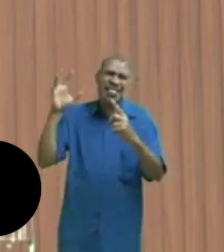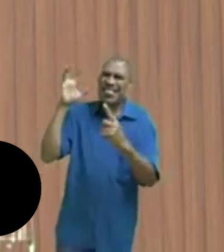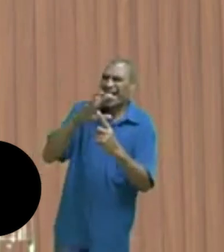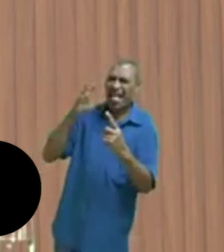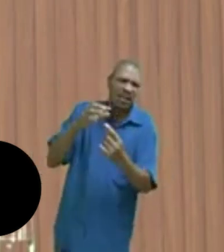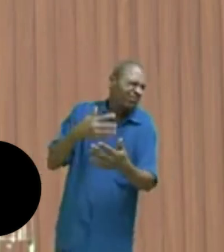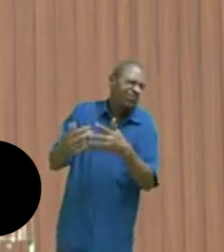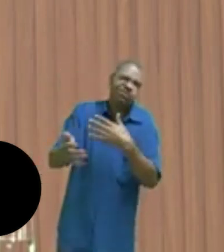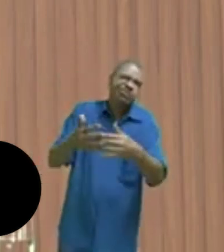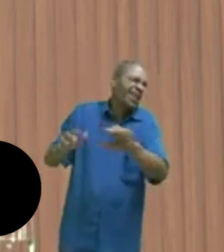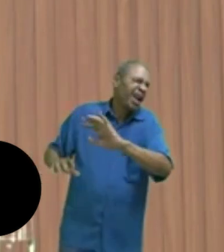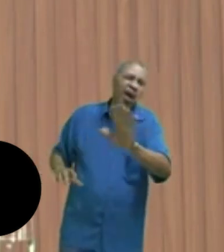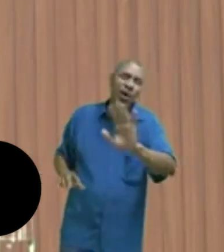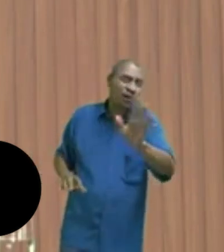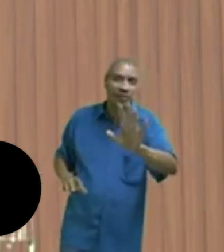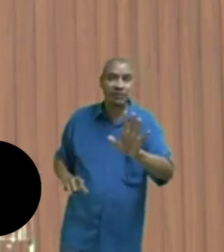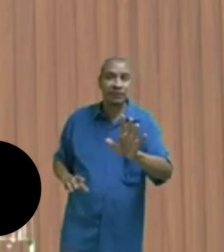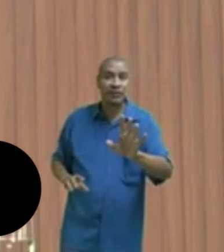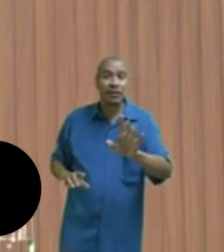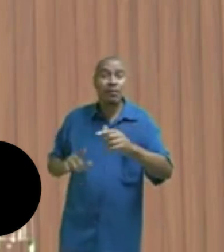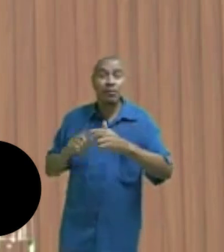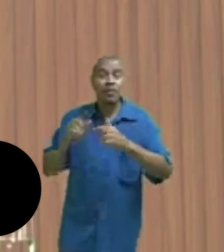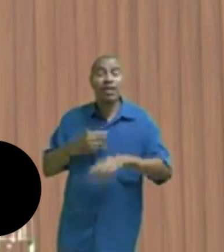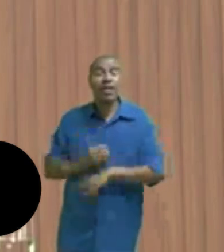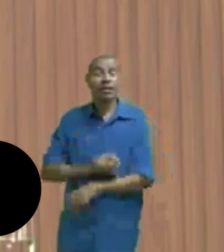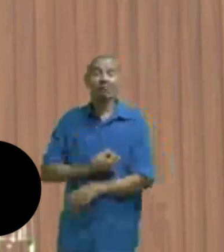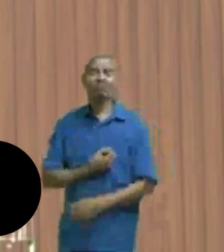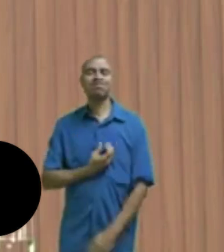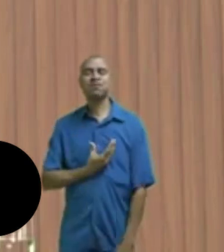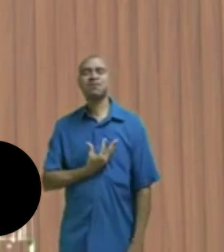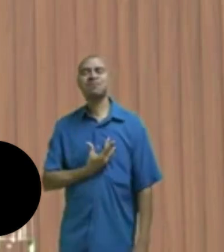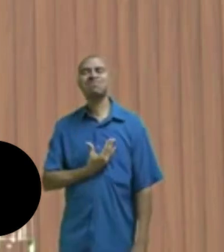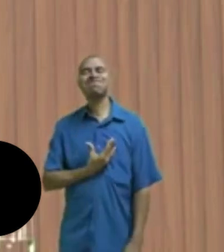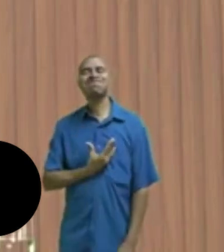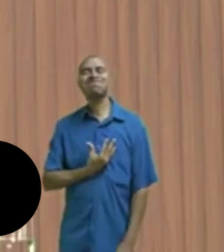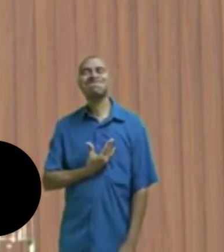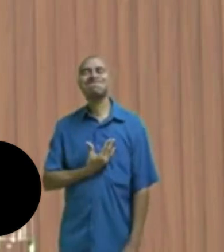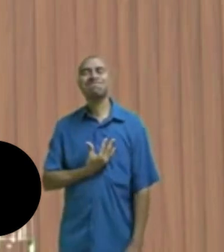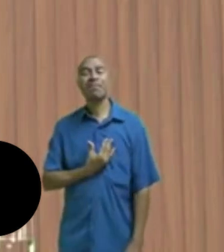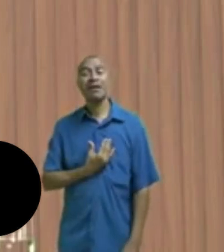a chama do Espírito Santo. E então nós nos lembramos.